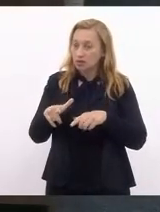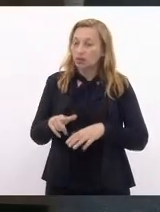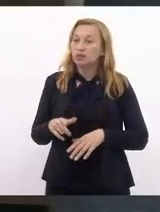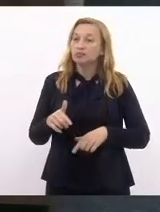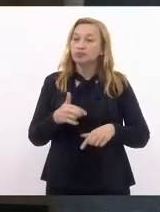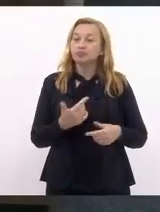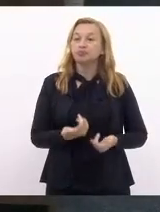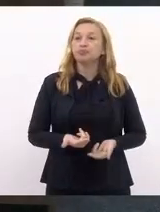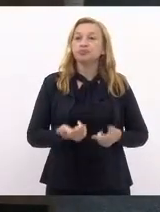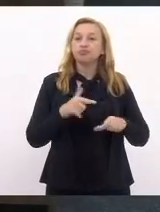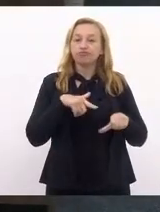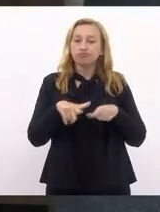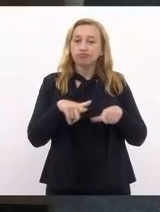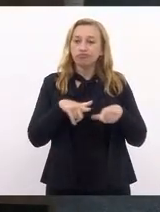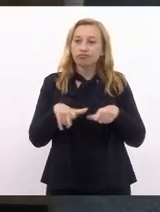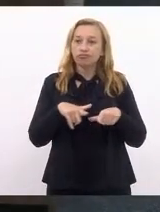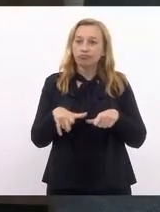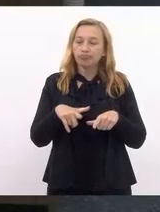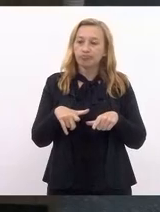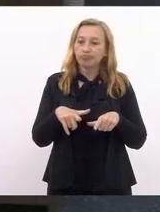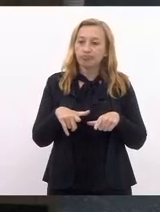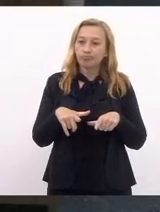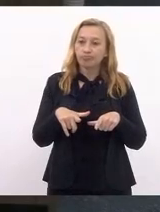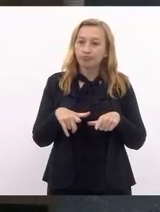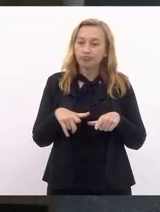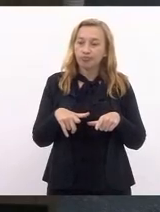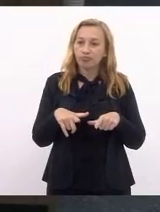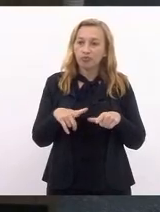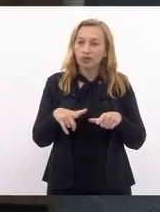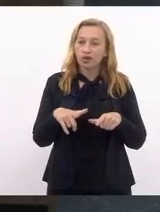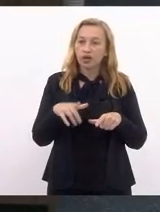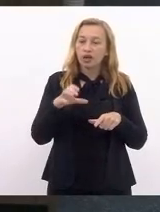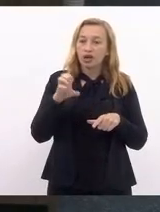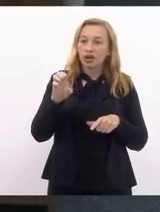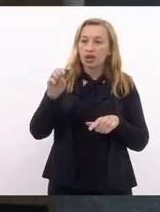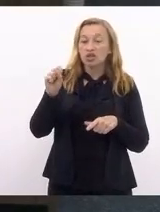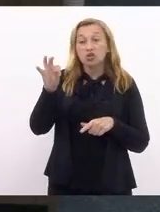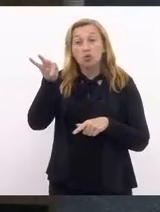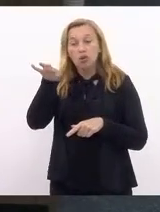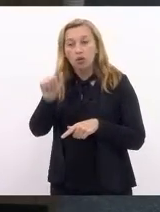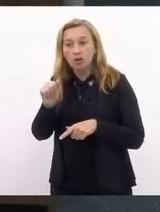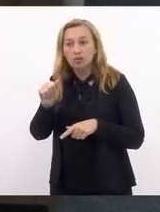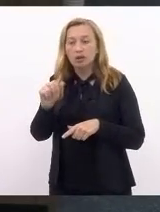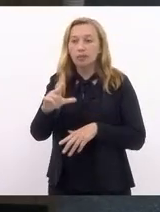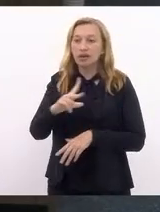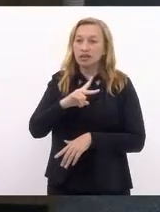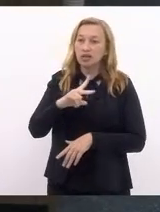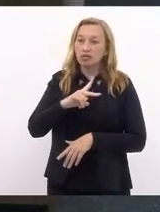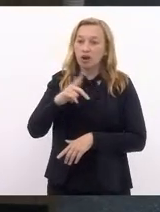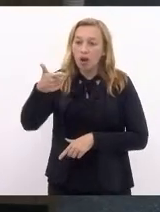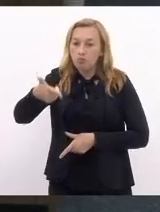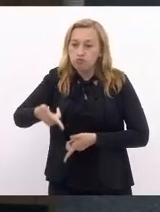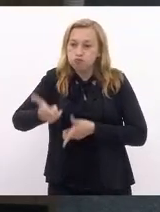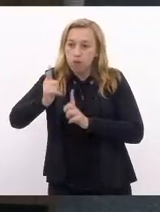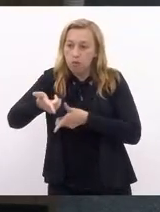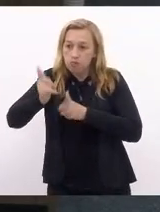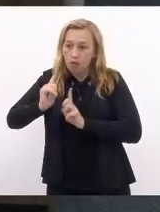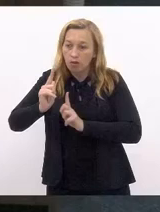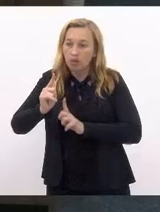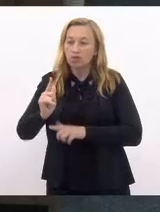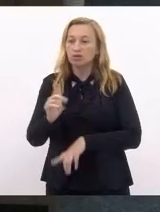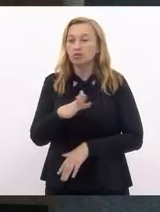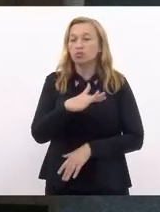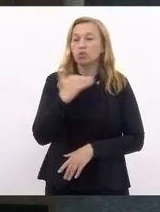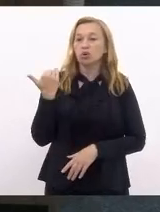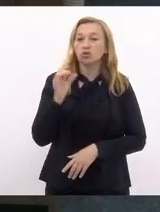prestando serviço numa no trabalho de uma escolta particular ele foi alvejado e veio a falecer